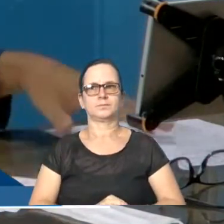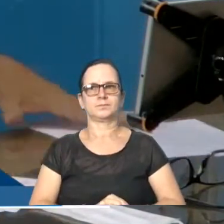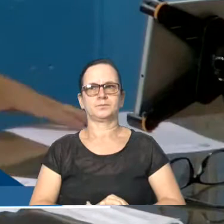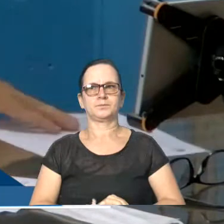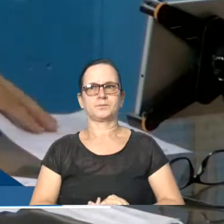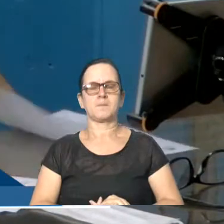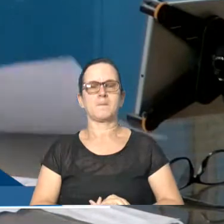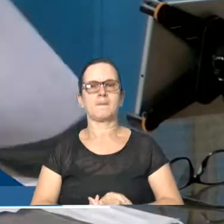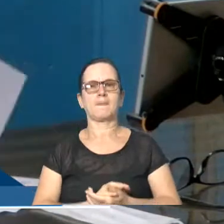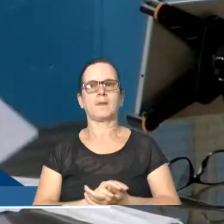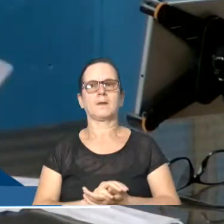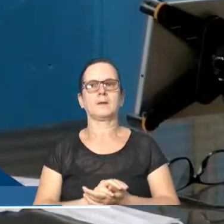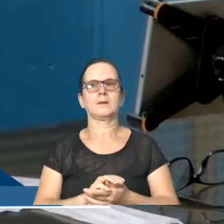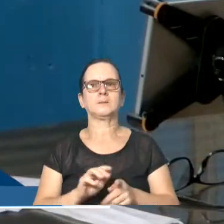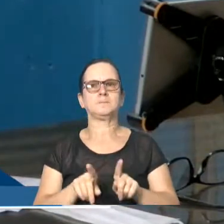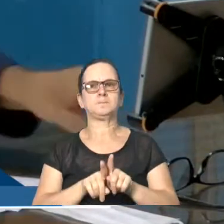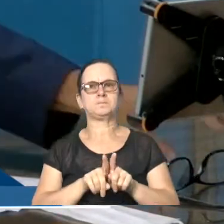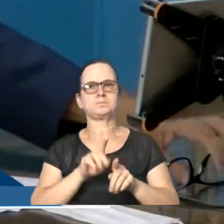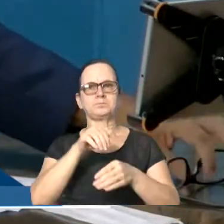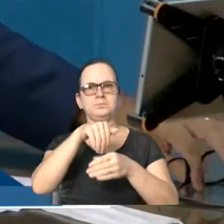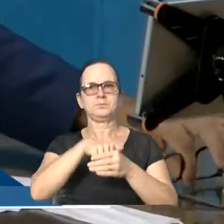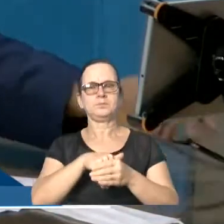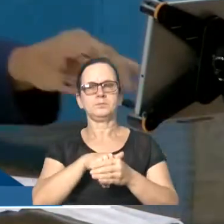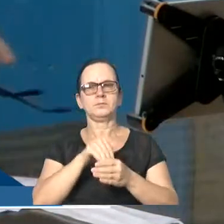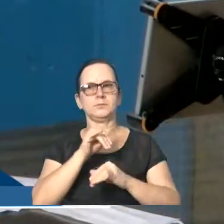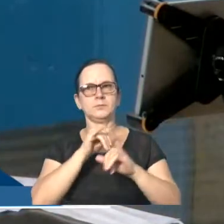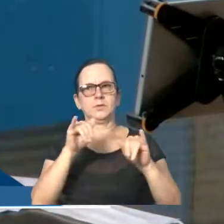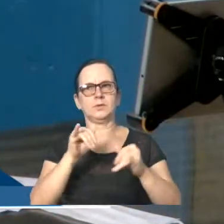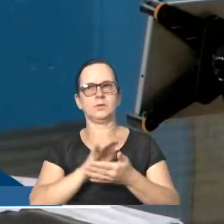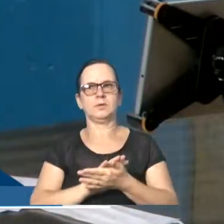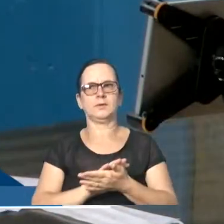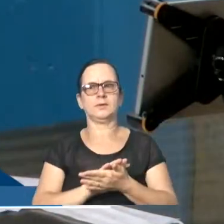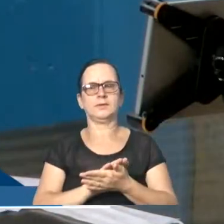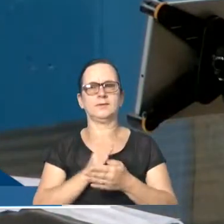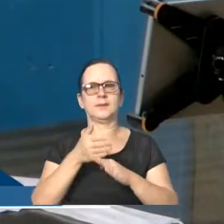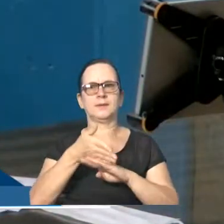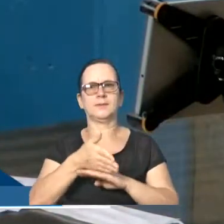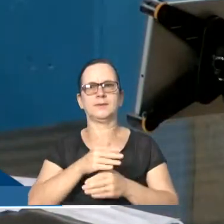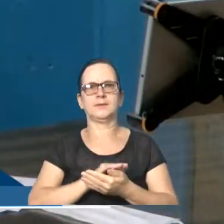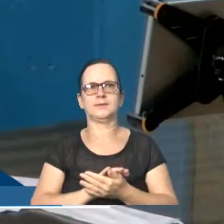Eu quero usar do meu espaço aqui de votação, Tinho, nós tivemos aqui, o senhor participou,